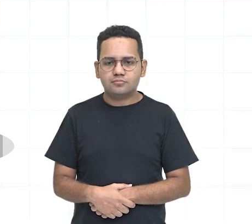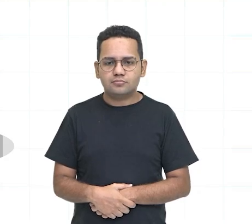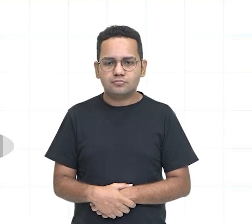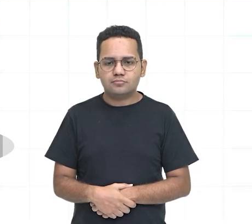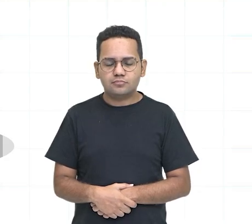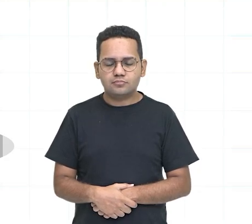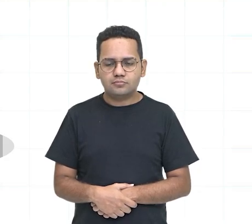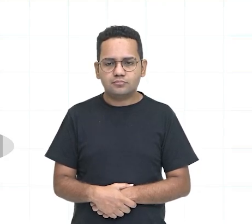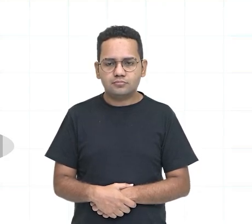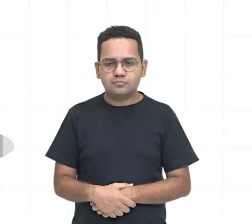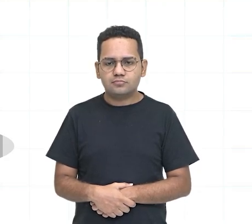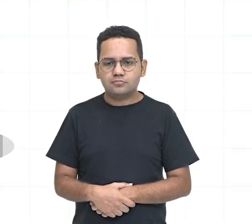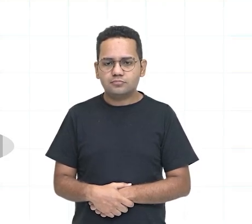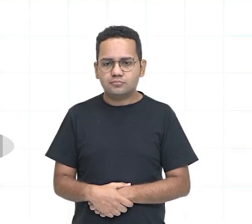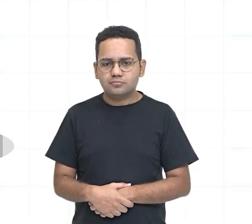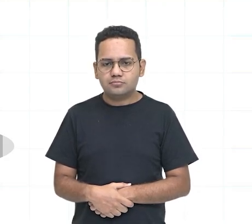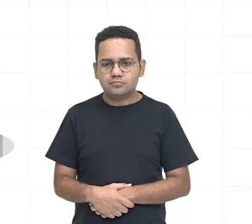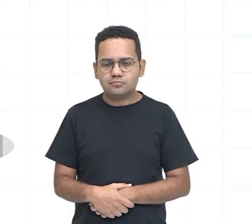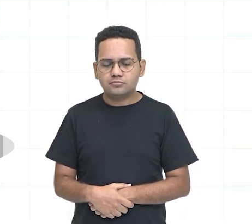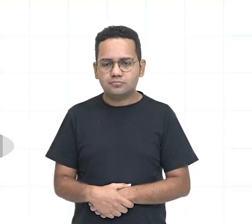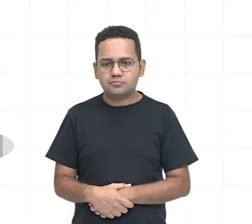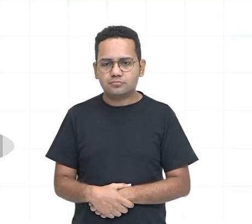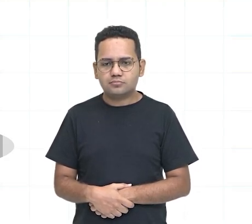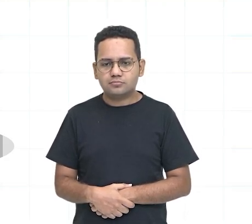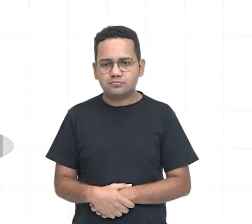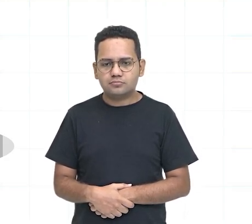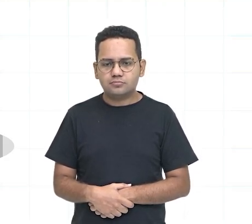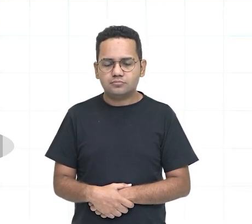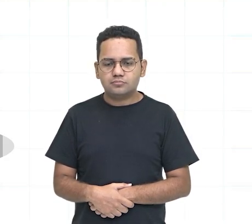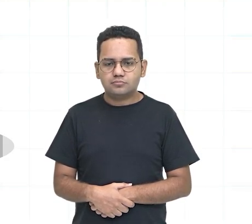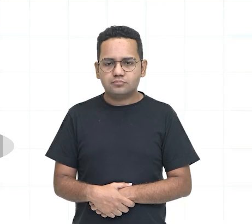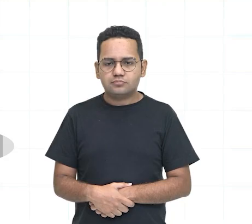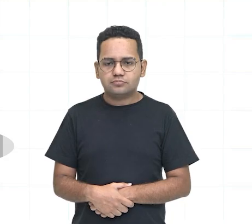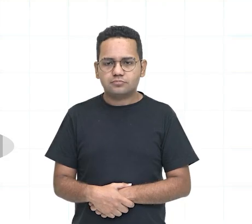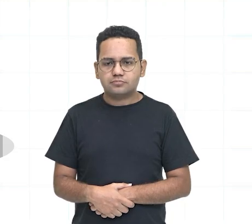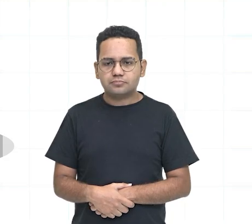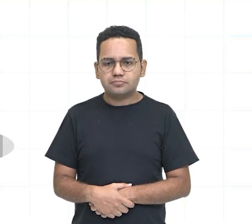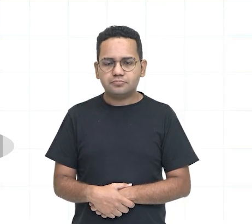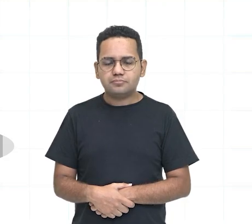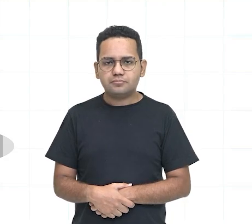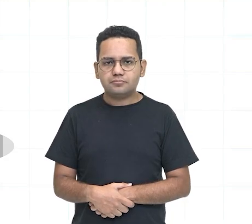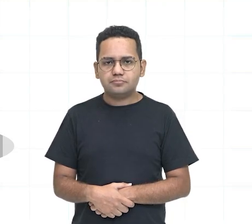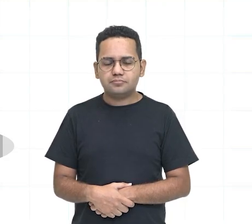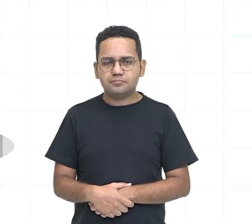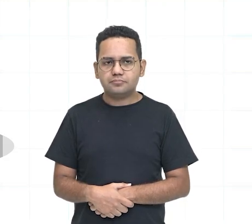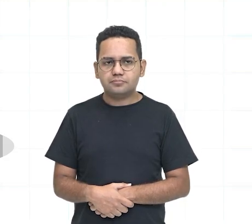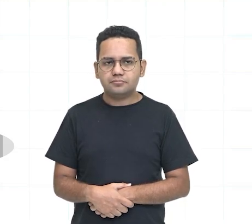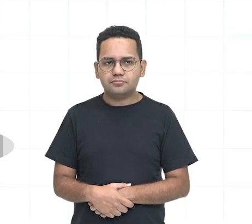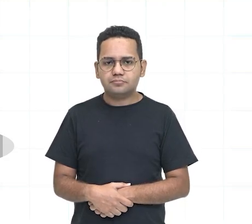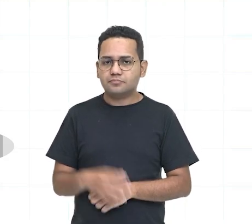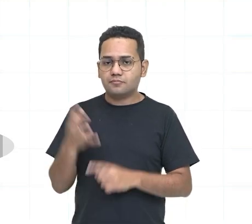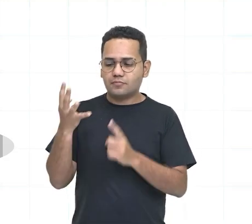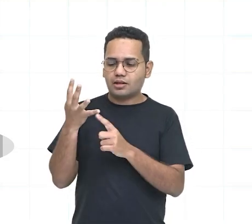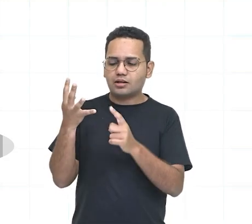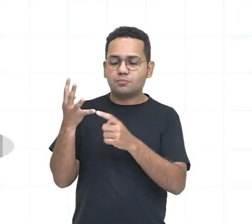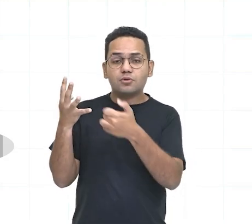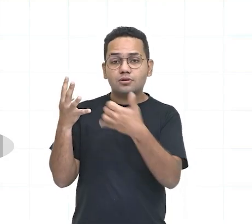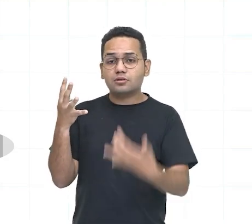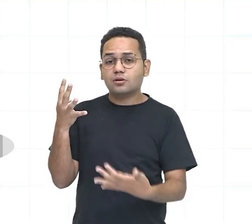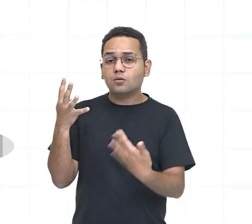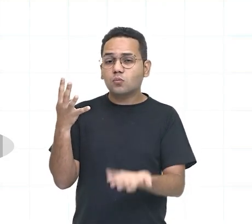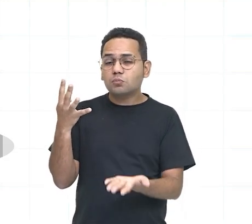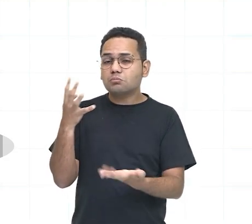conselho, uma recomendação, recommendation, or a expectation, ou então uma